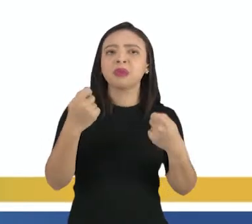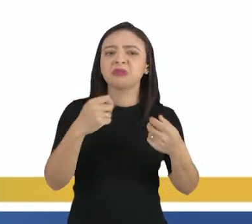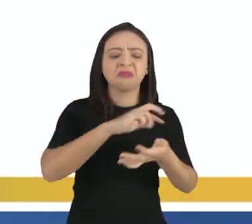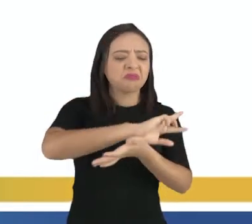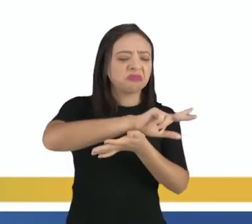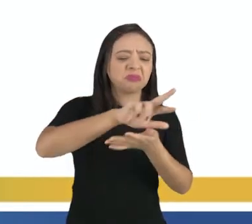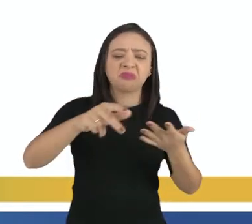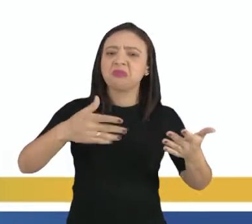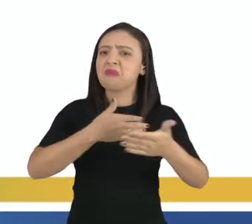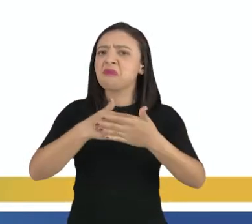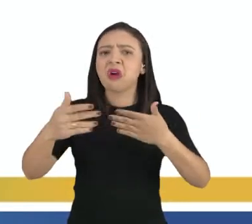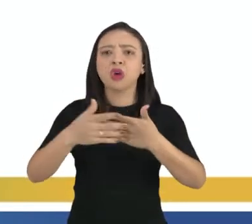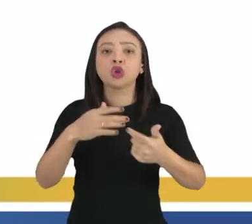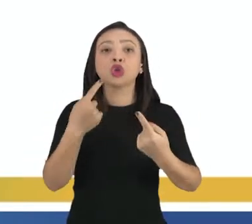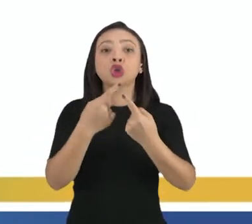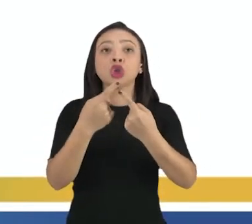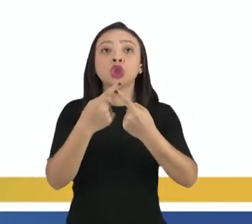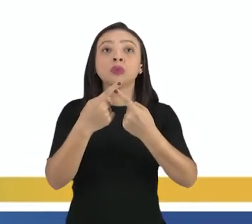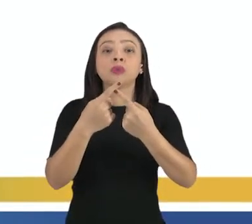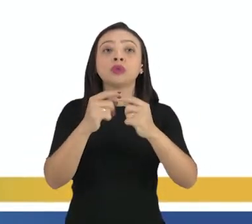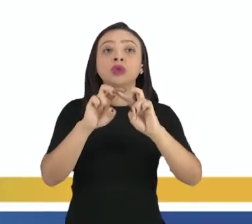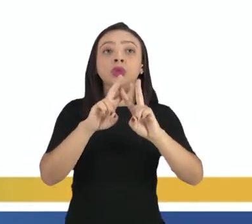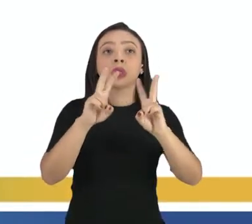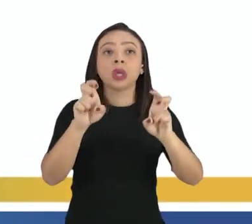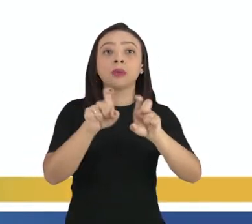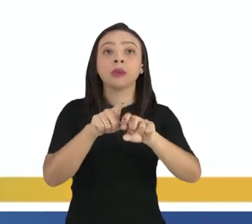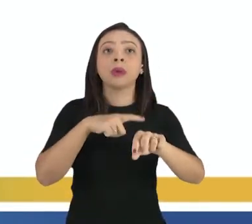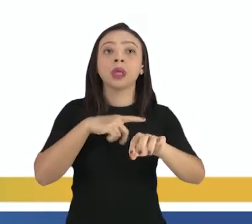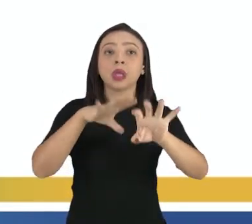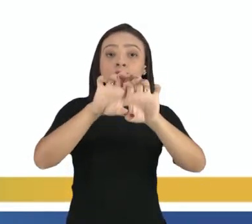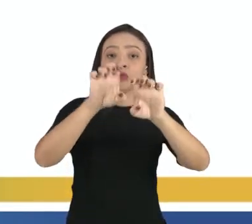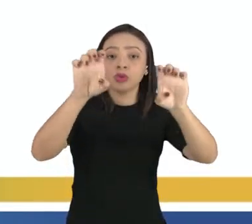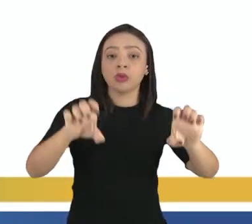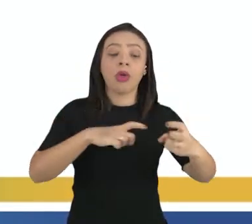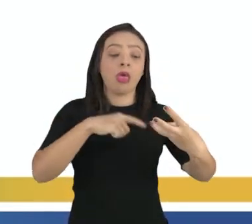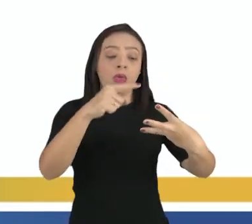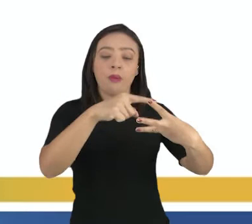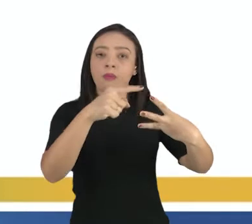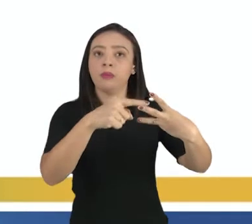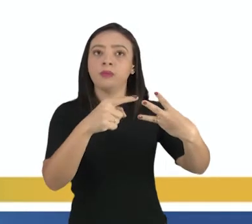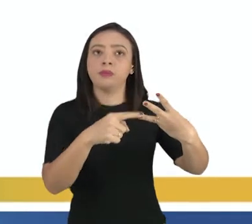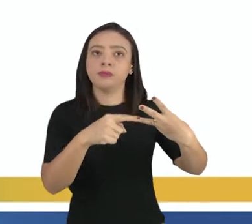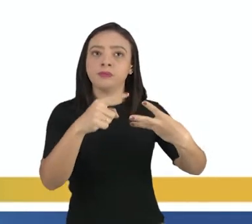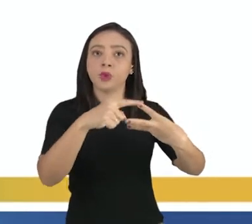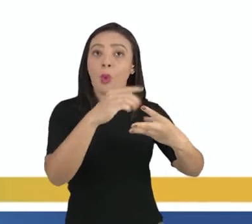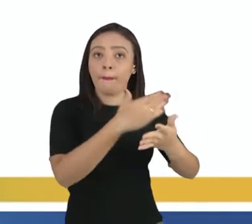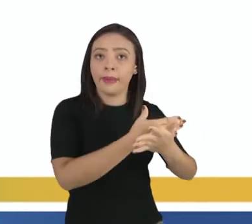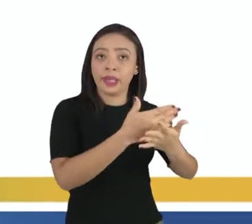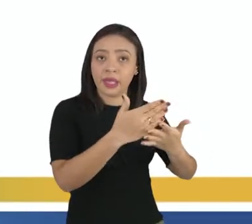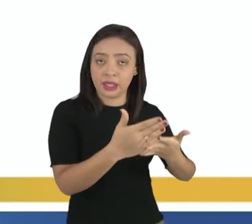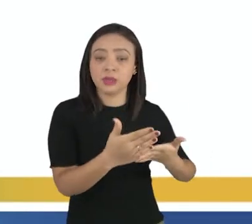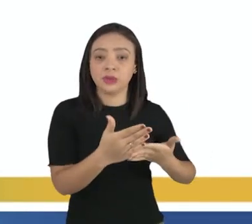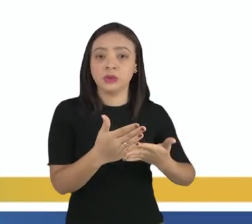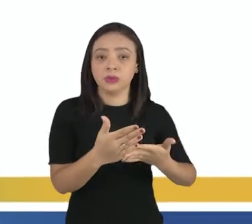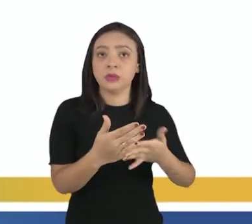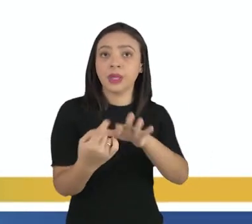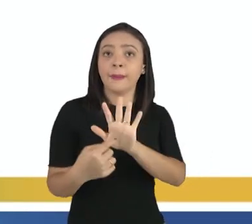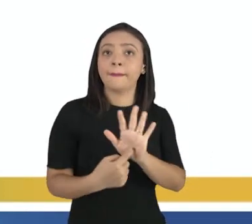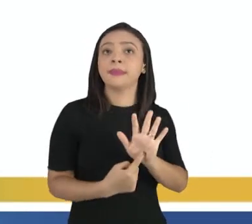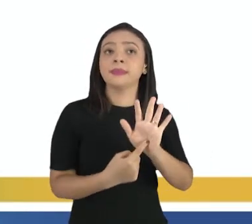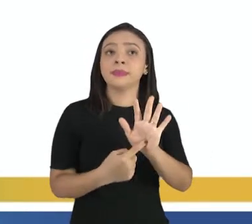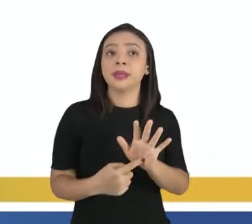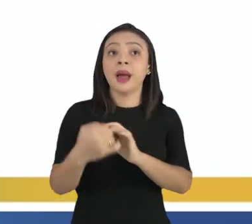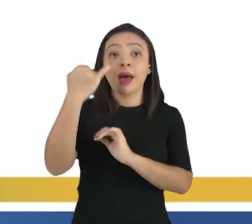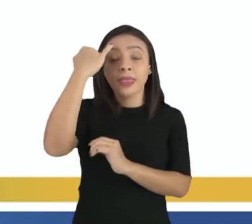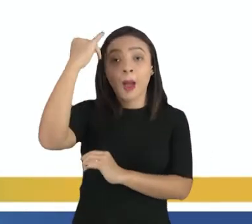geralmente a estrutura organizada em três partes introdução na qual